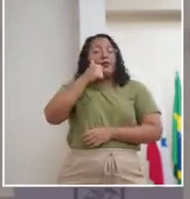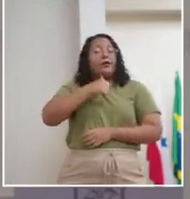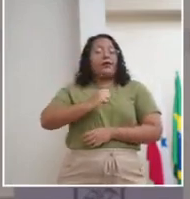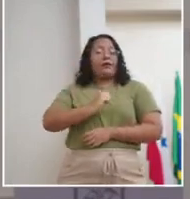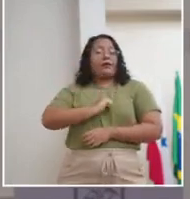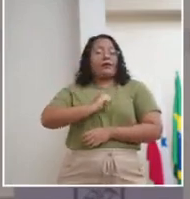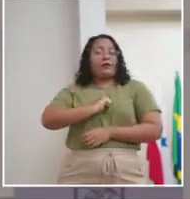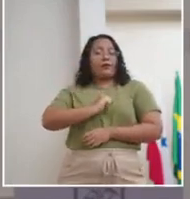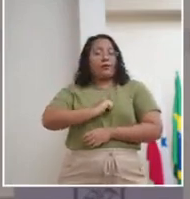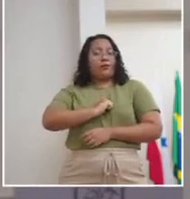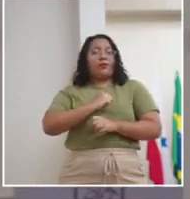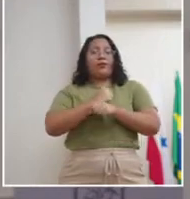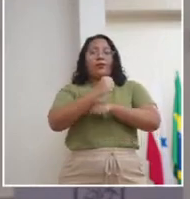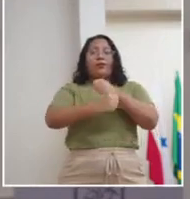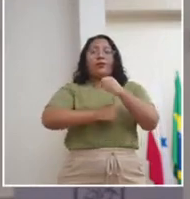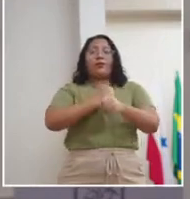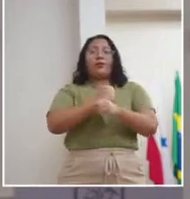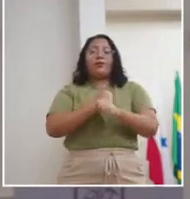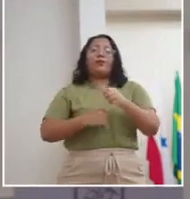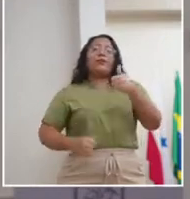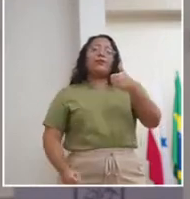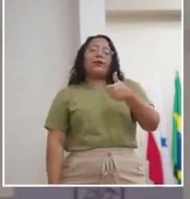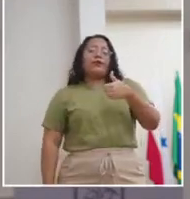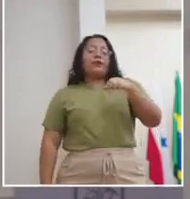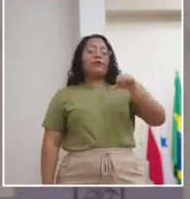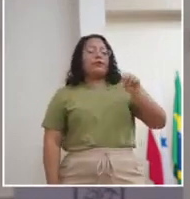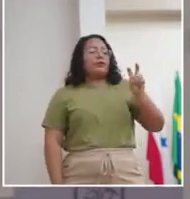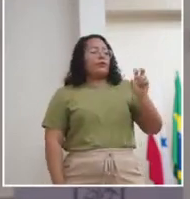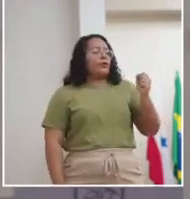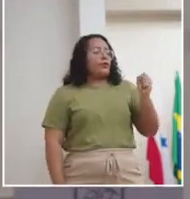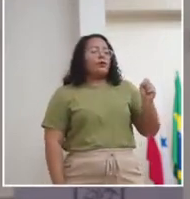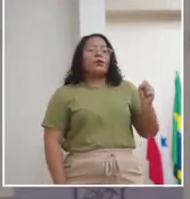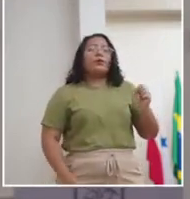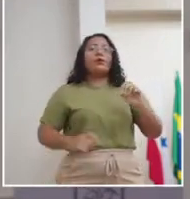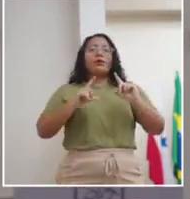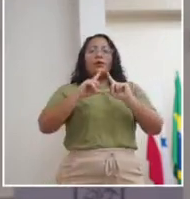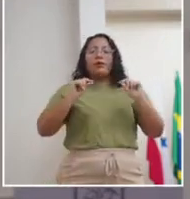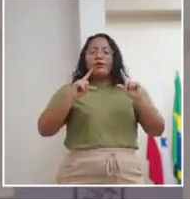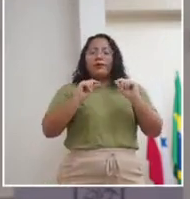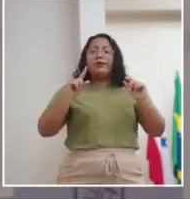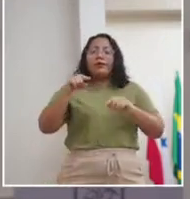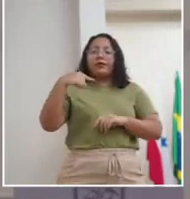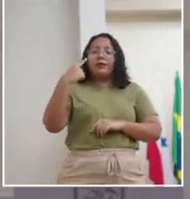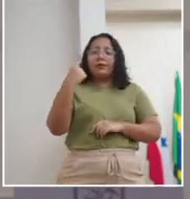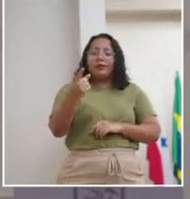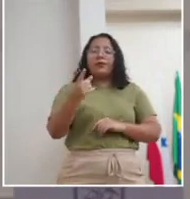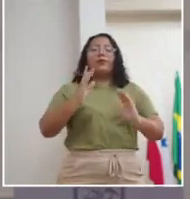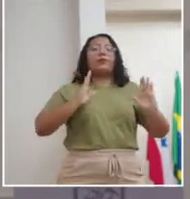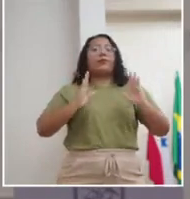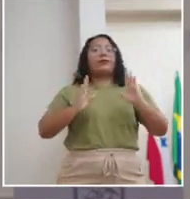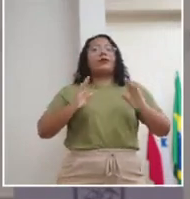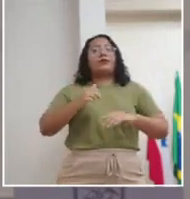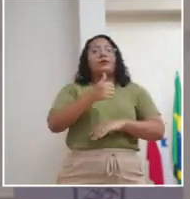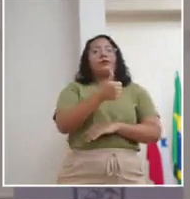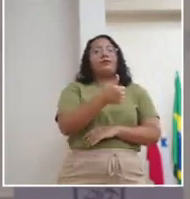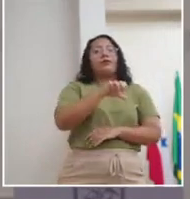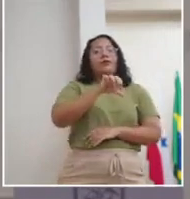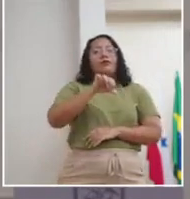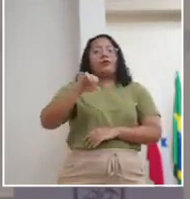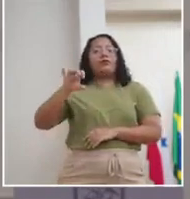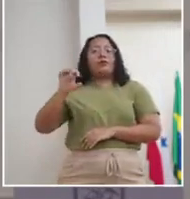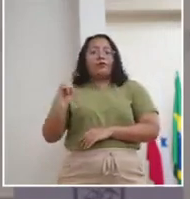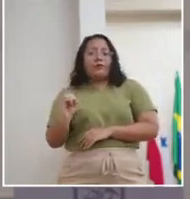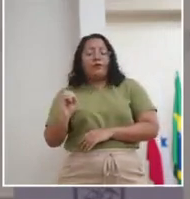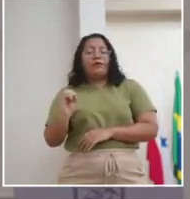juntos, em 58, em Brasília, e mais tarde, na década de 90, quando se reapaixonaram e